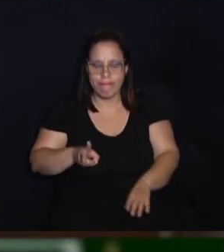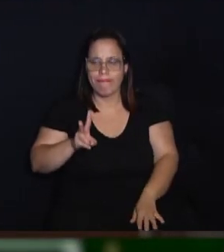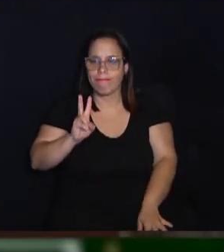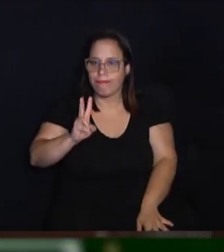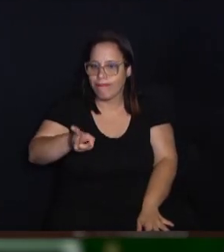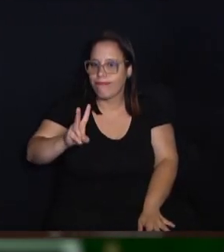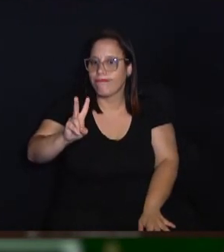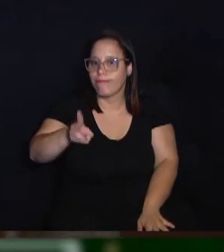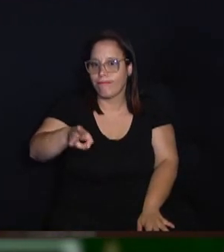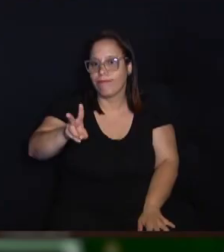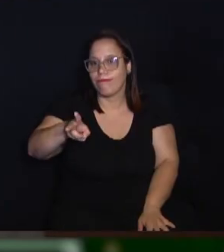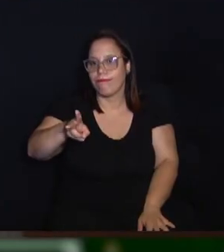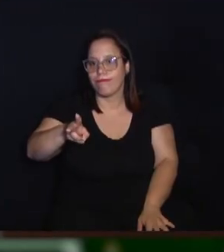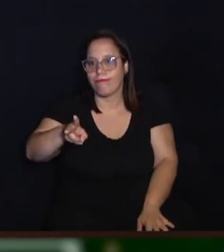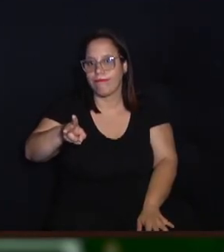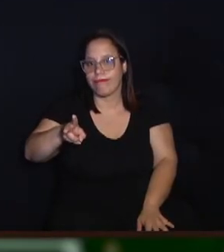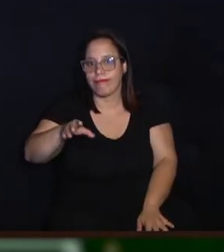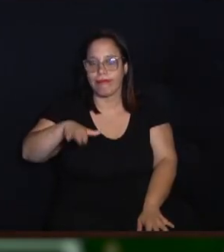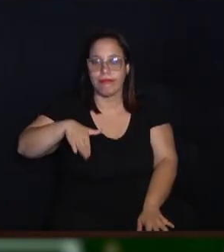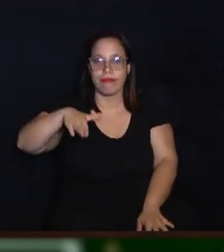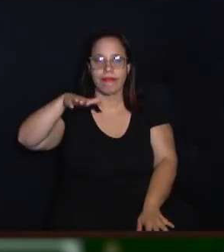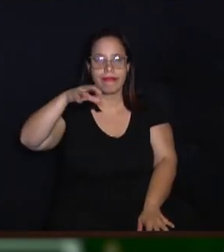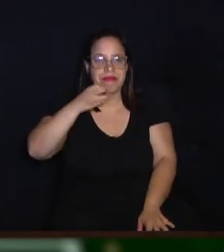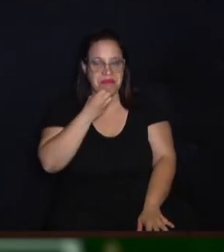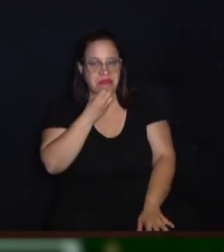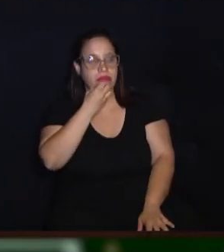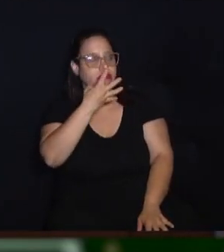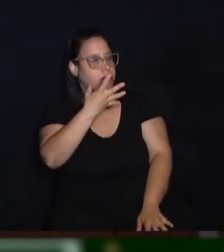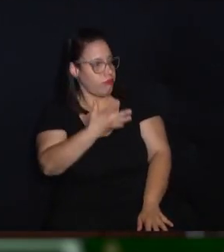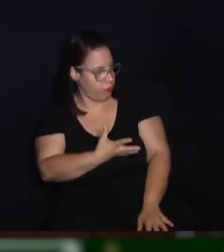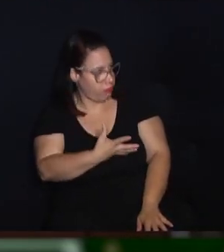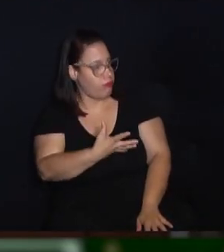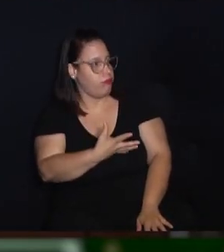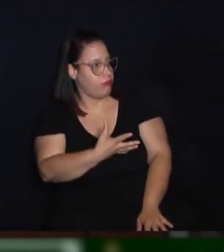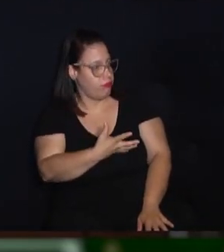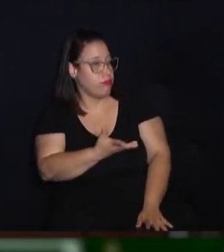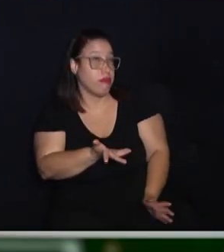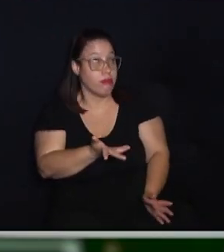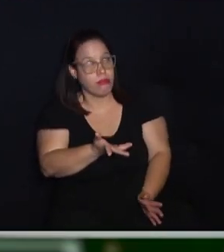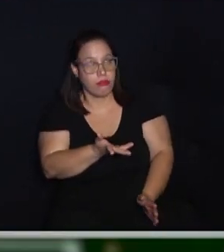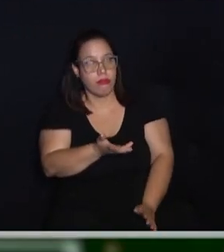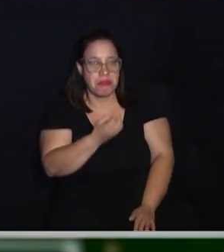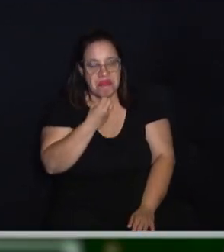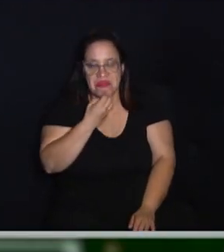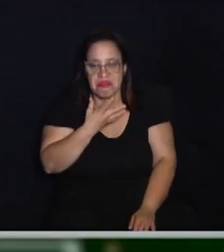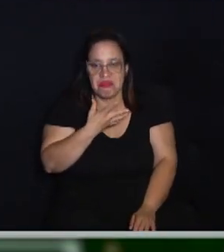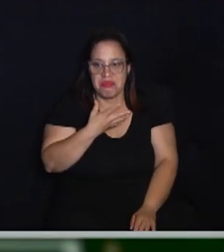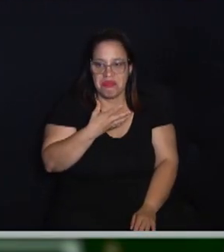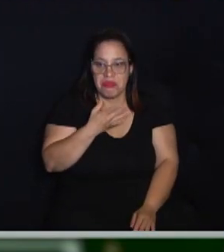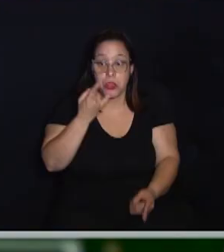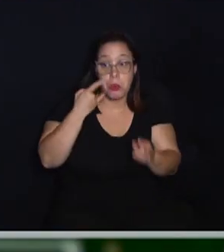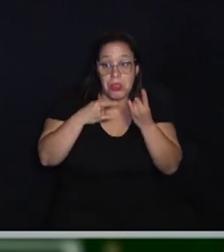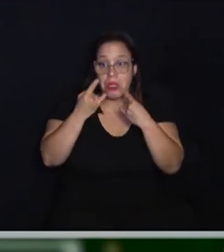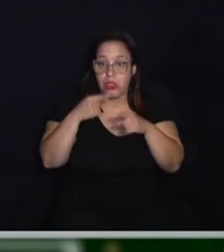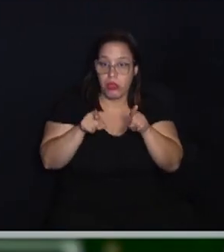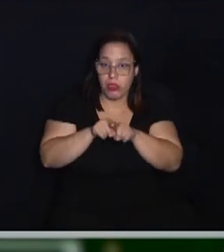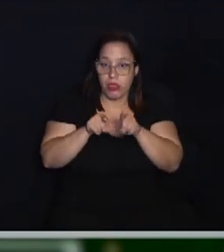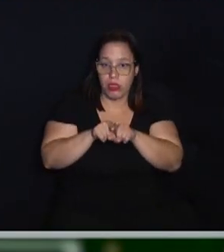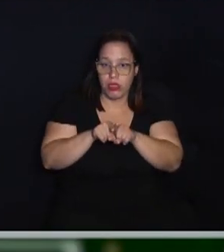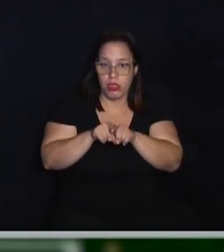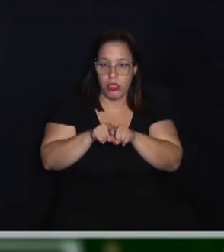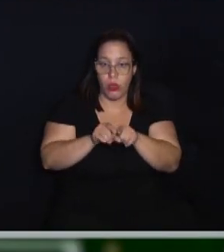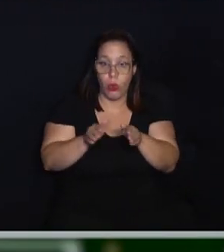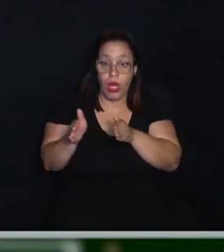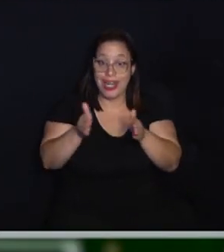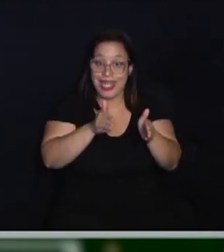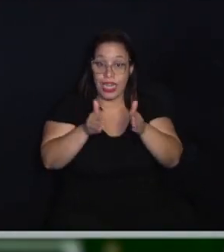progressivamente um cenário cada vez mais promissor, não é? Cada vez mais interessante, também devido ao